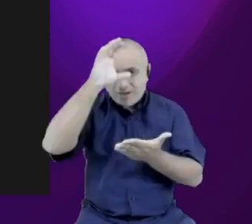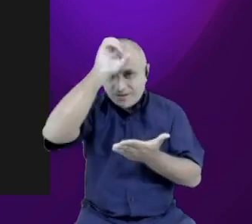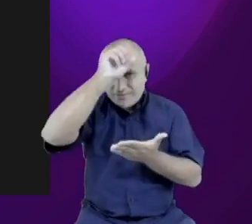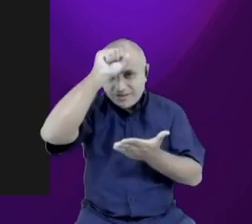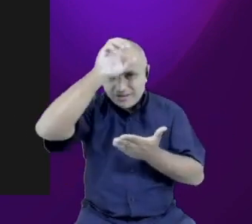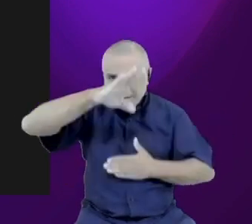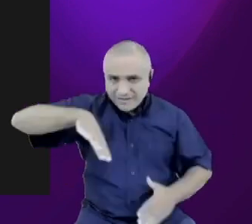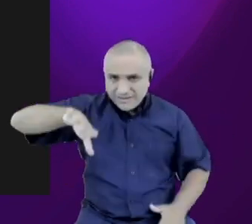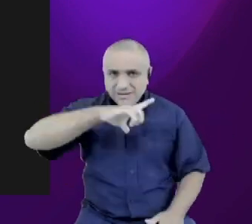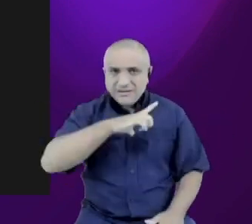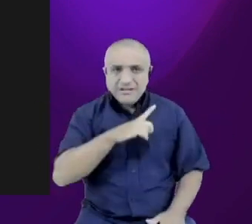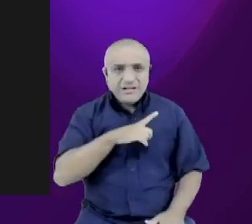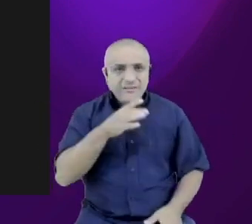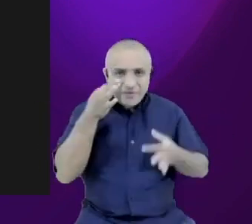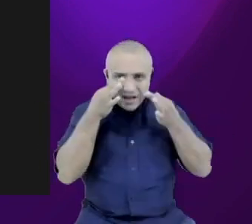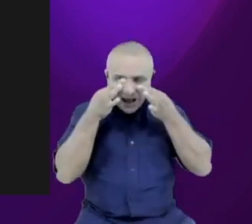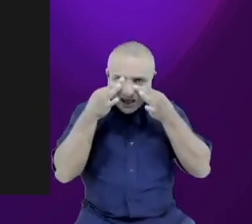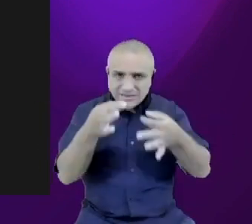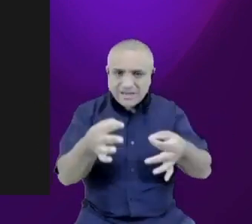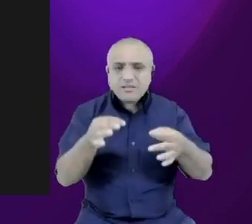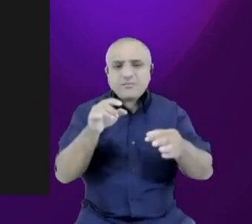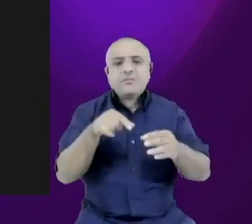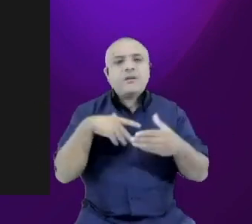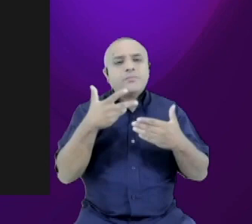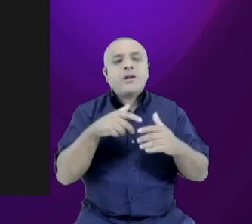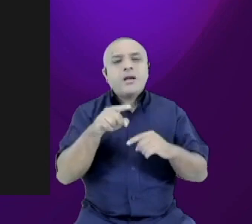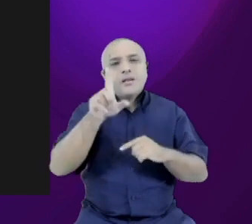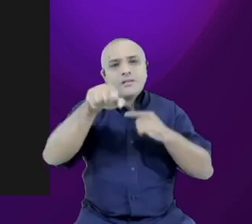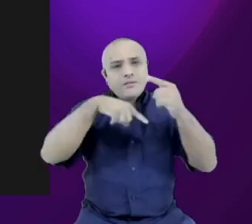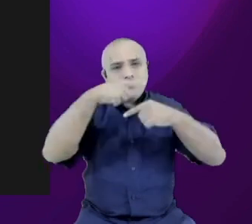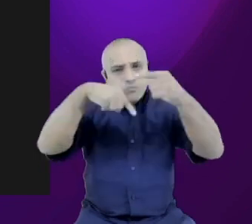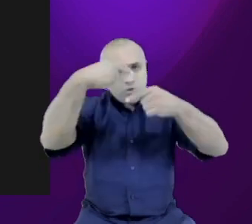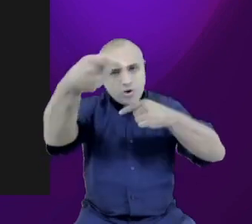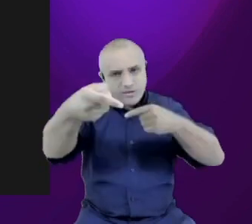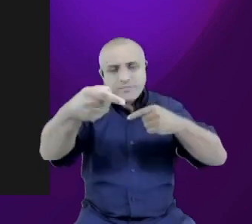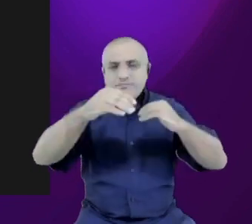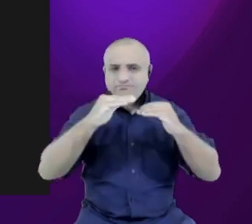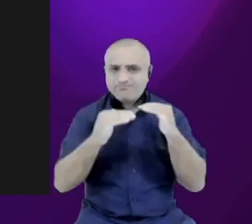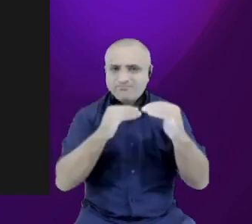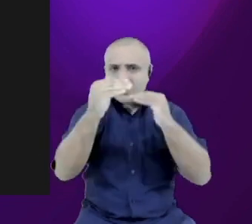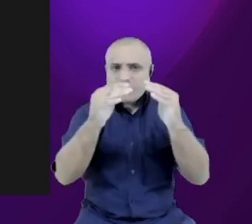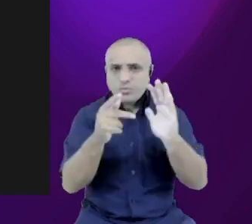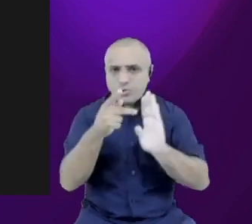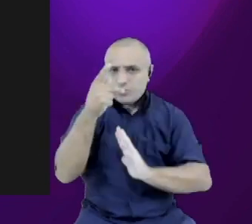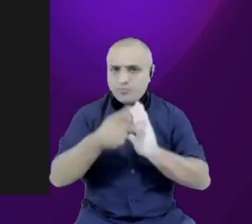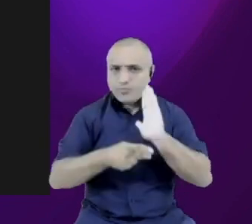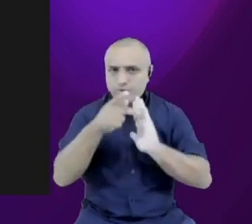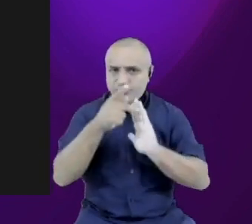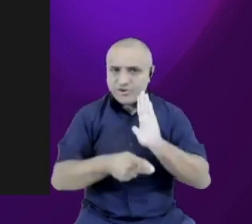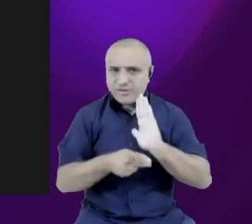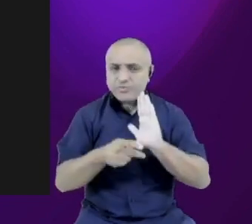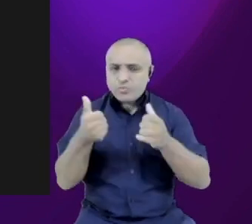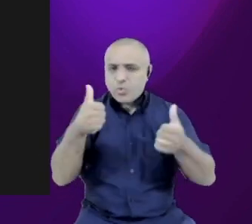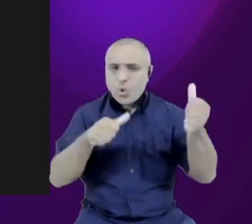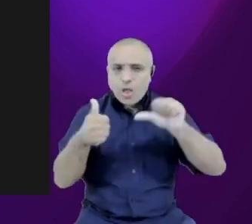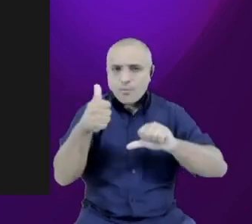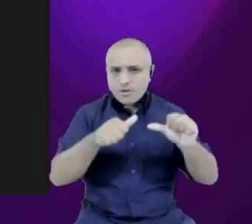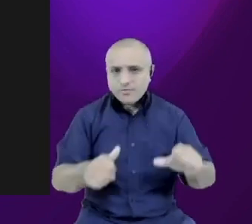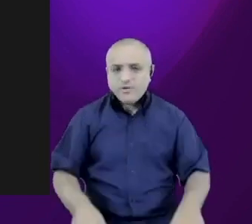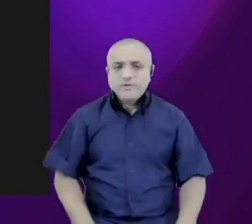teríamos que ficar atentos aí, né, para as próximas etapas aí do nosso projeto do laboratório?